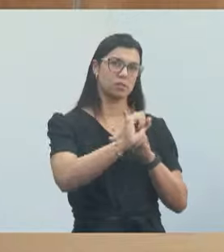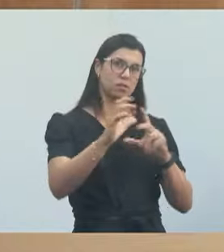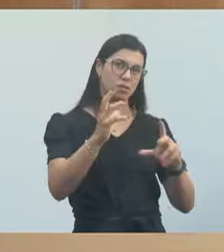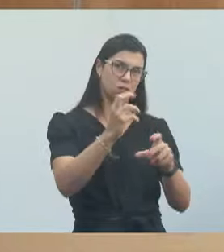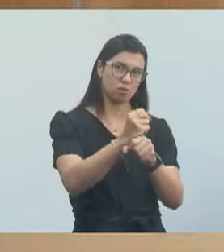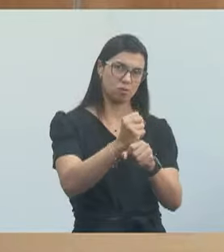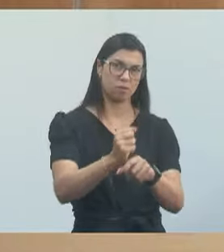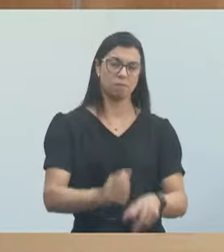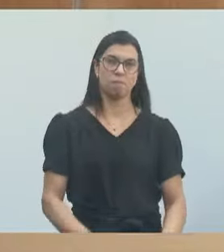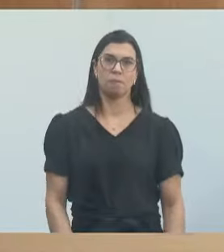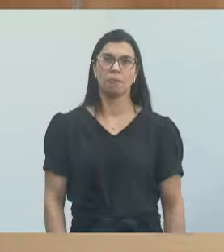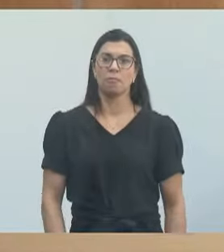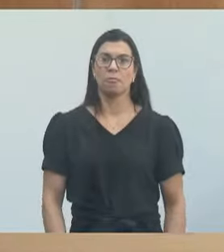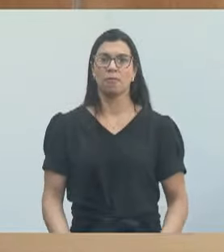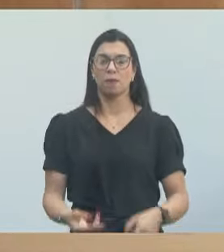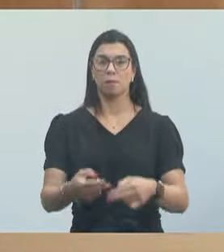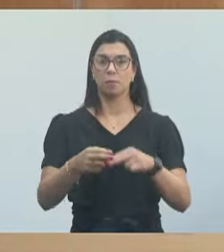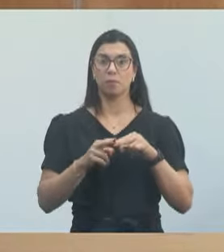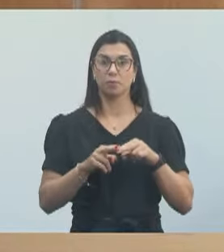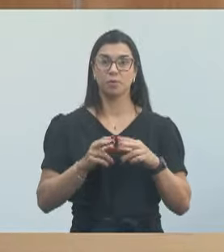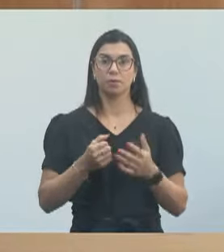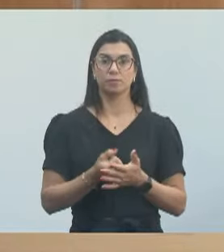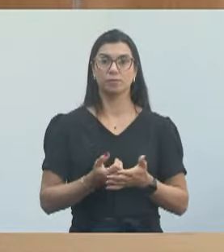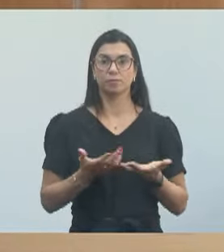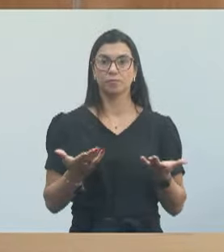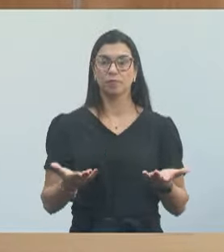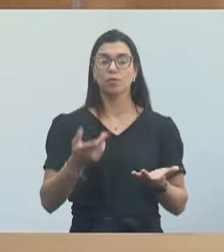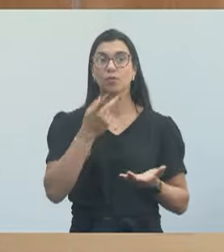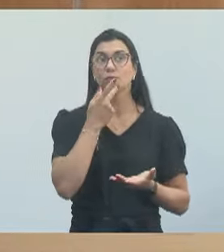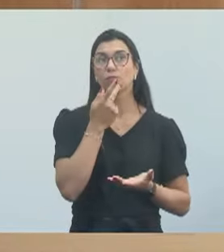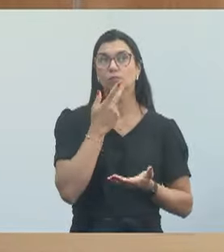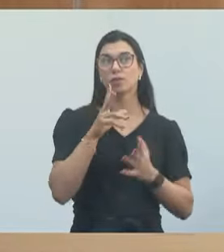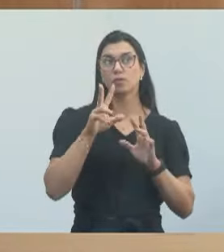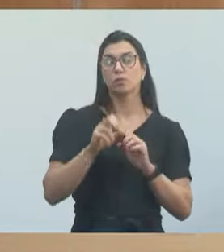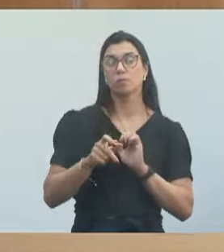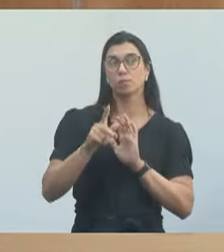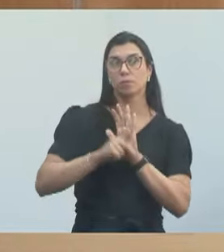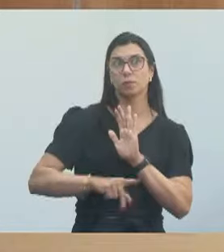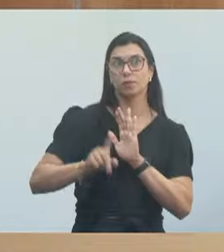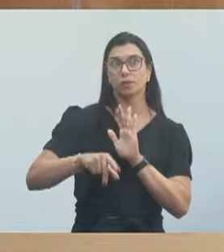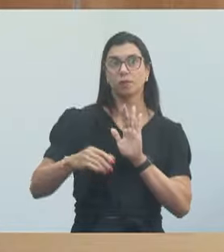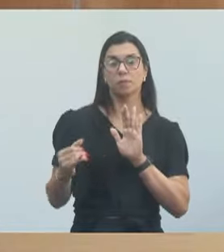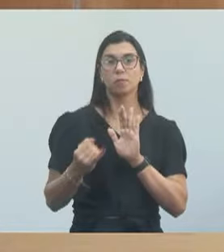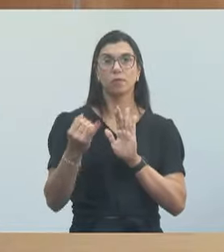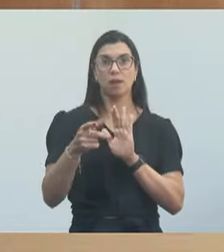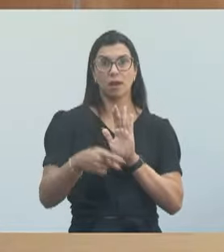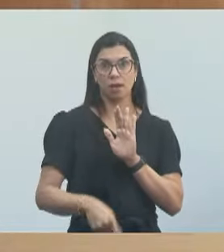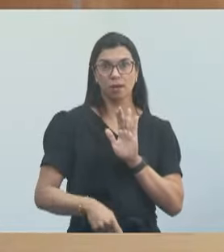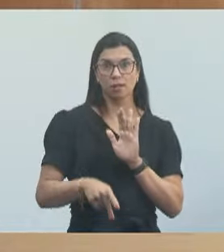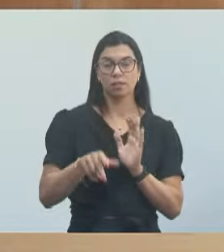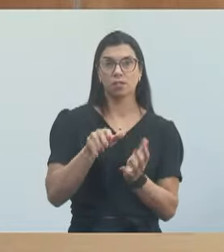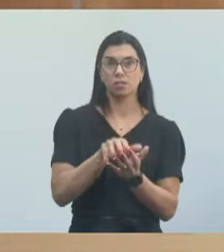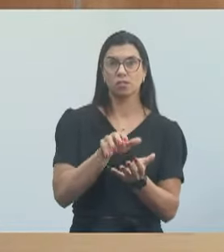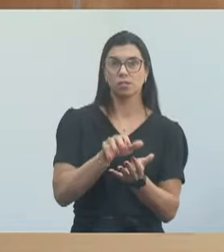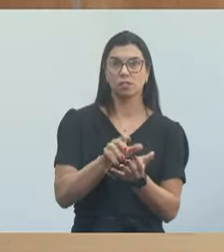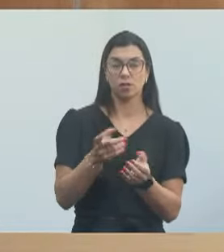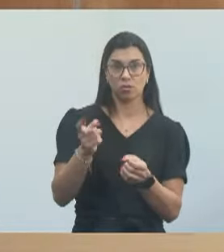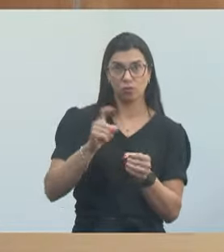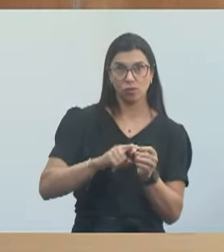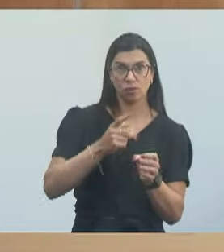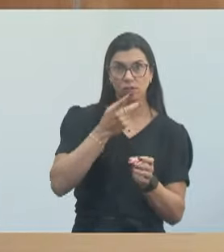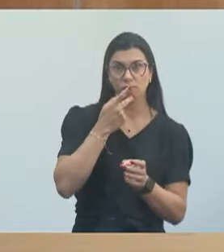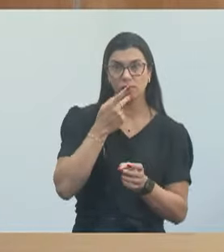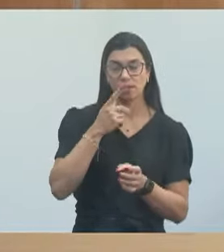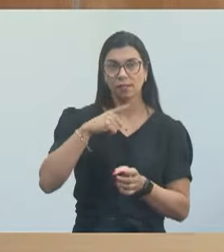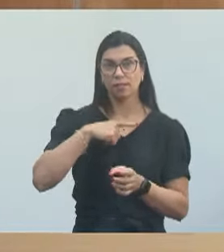todo. E quando a gente fala que esse projeto é importante, porque aqui em Jacareí, volto a repetir, nós temos